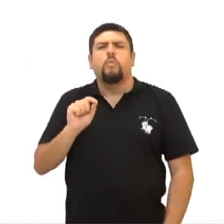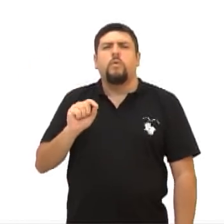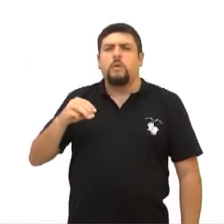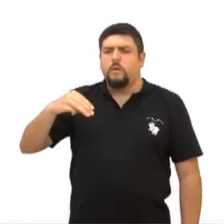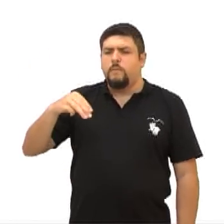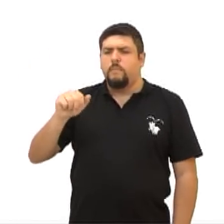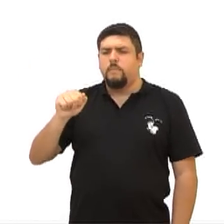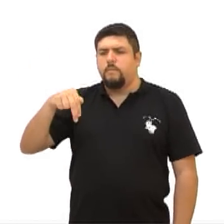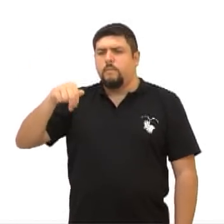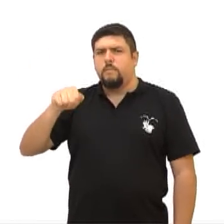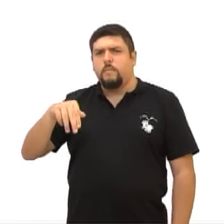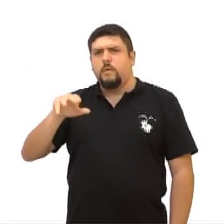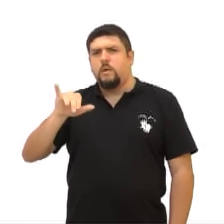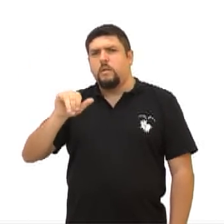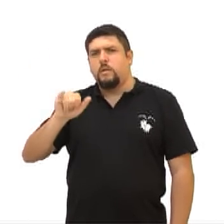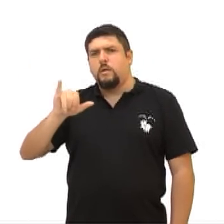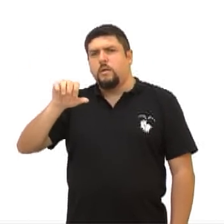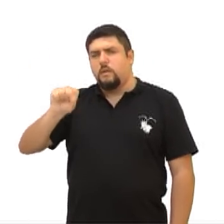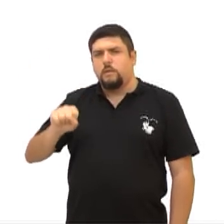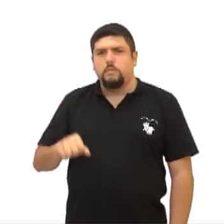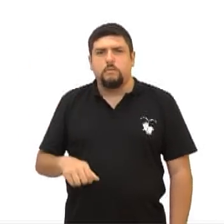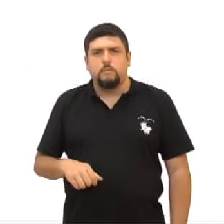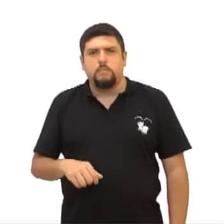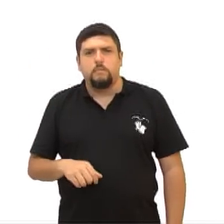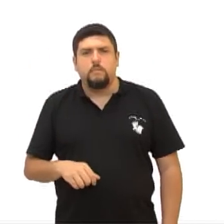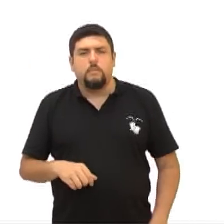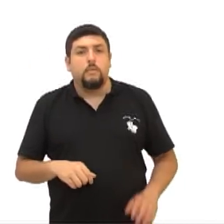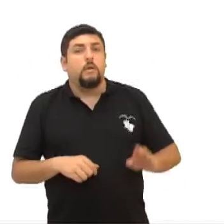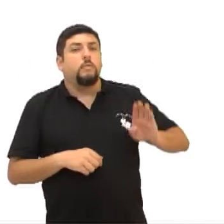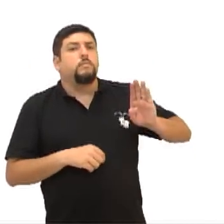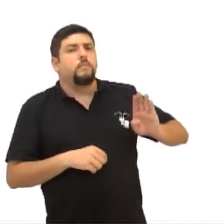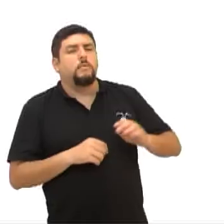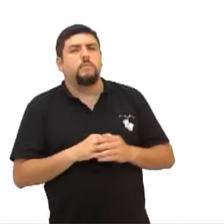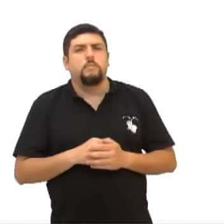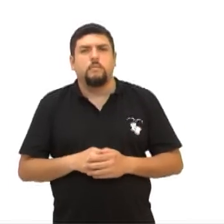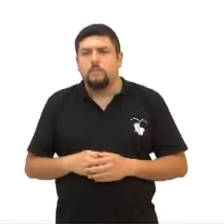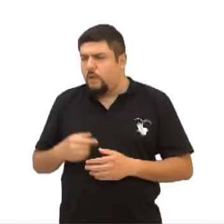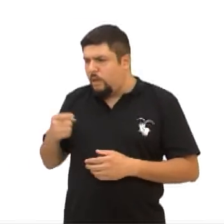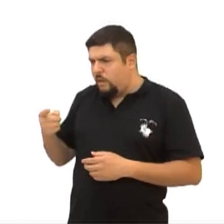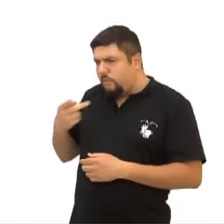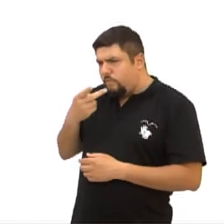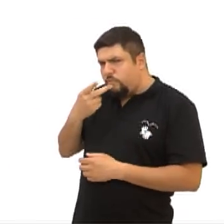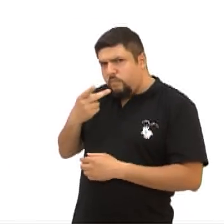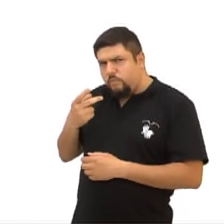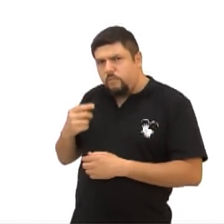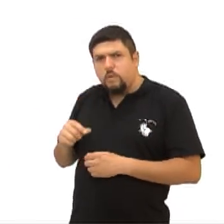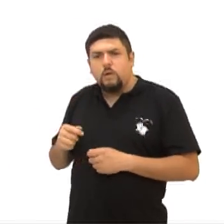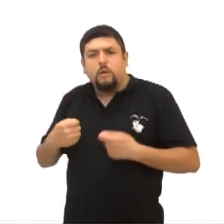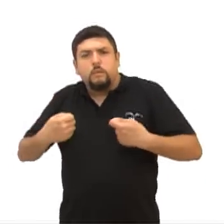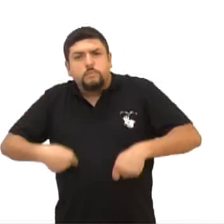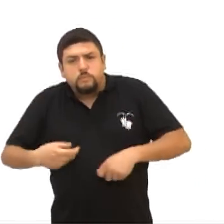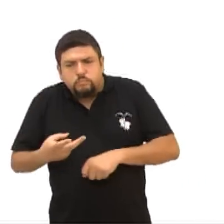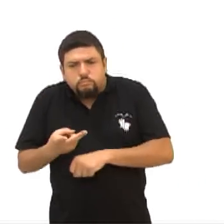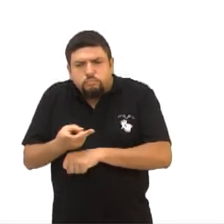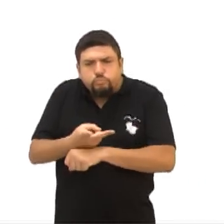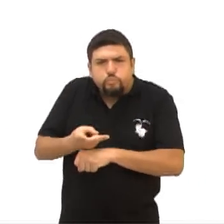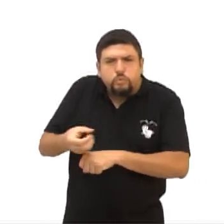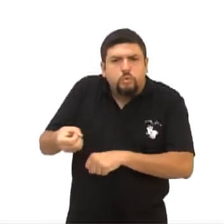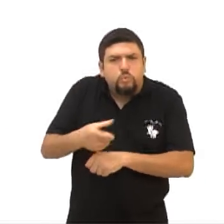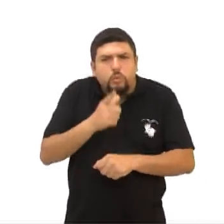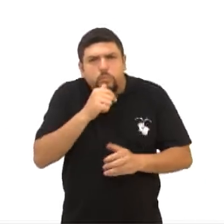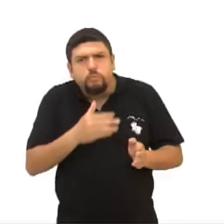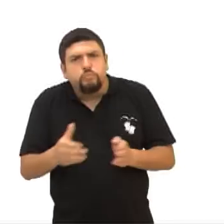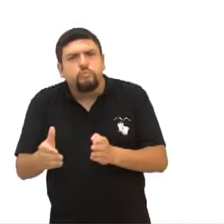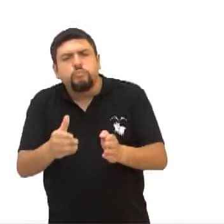mananciais? Letra B, porque, segundo o Rezende, deve haver busca por novos mananciais.